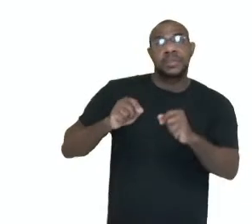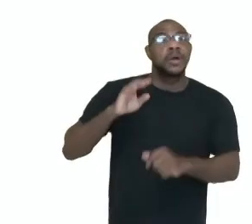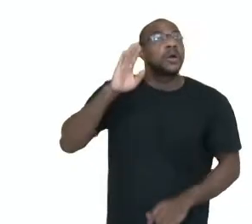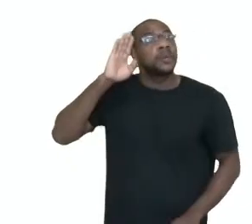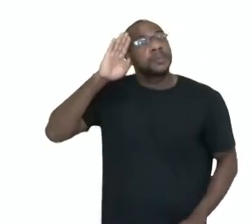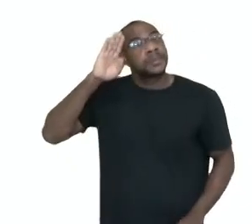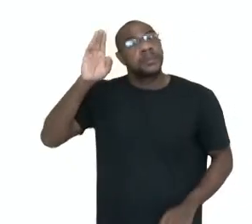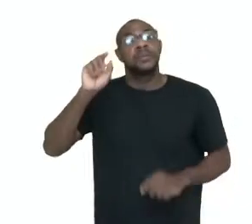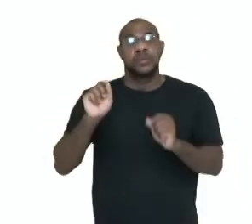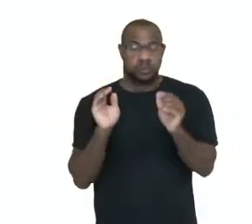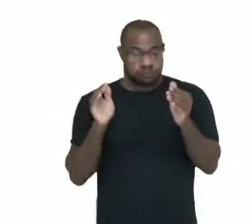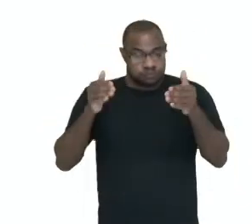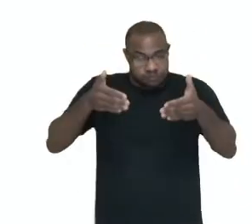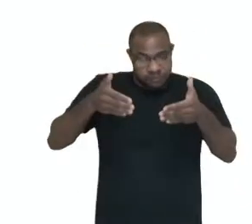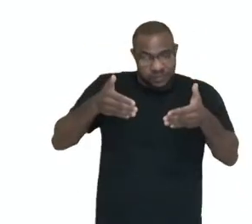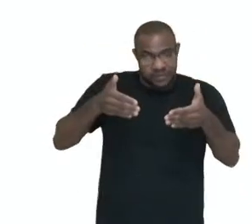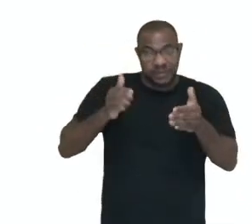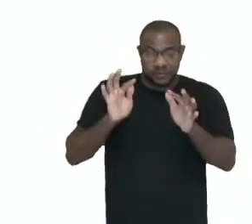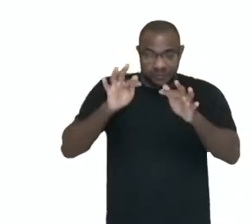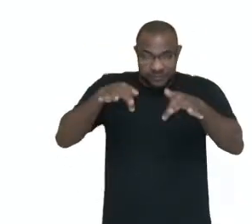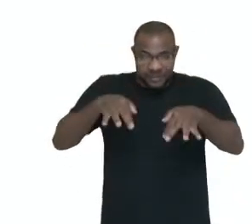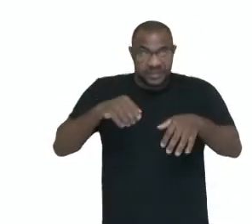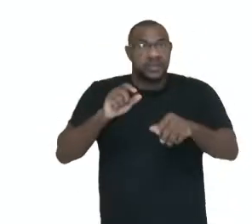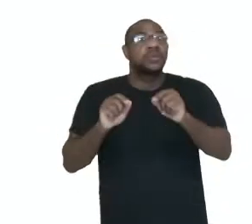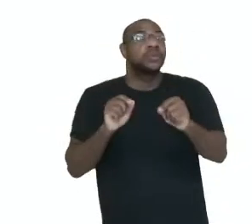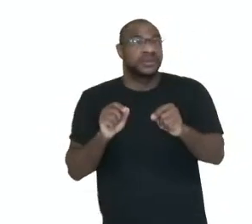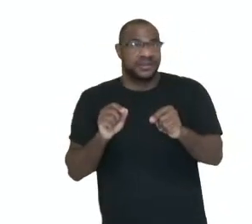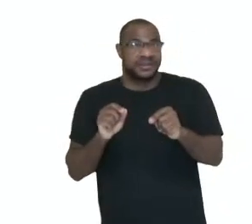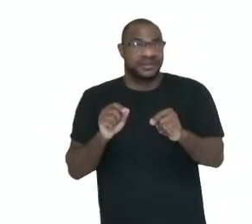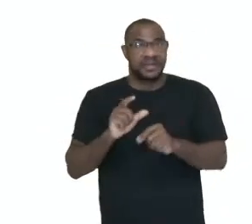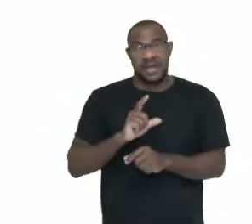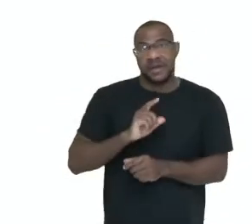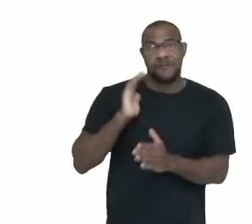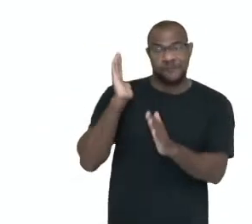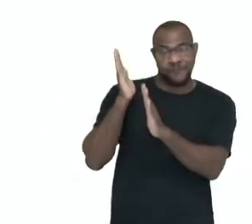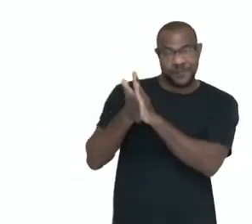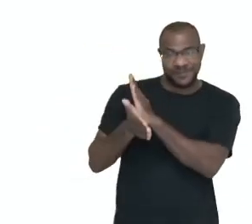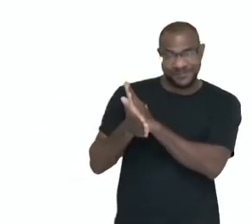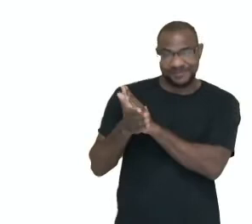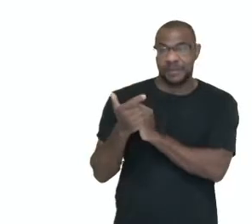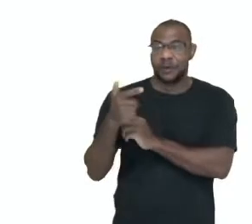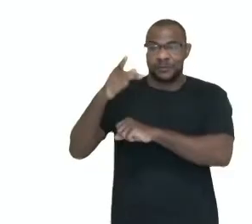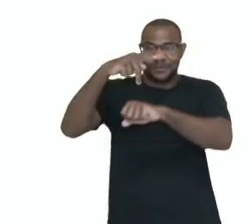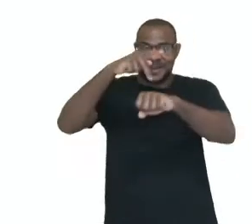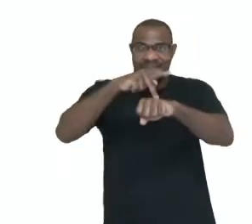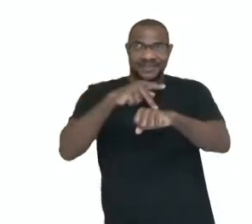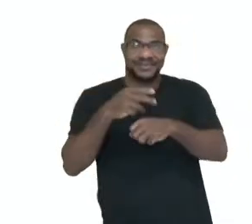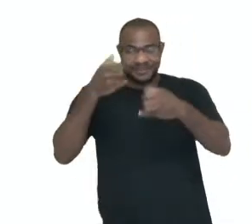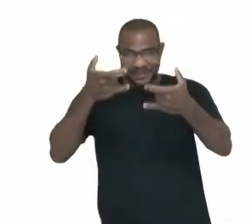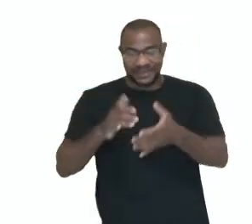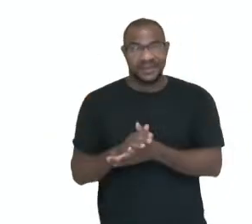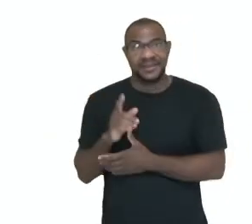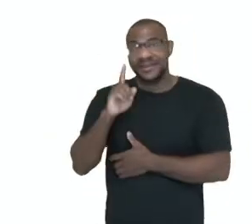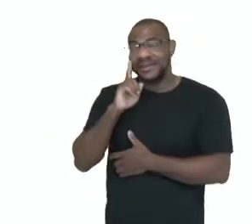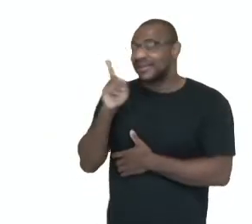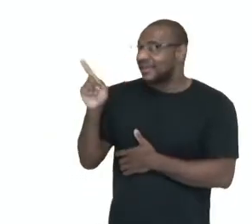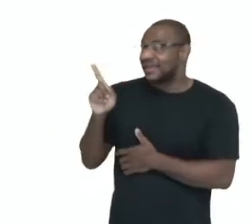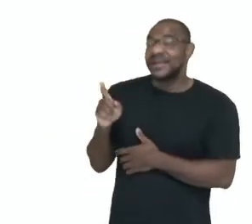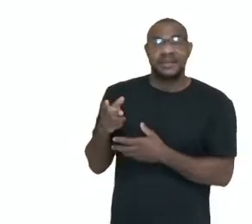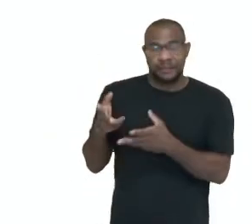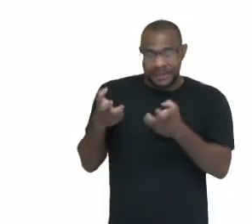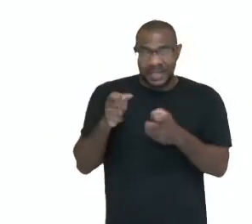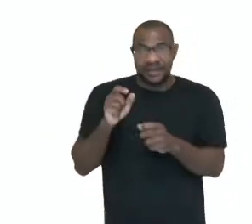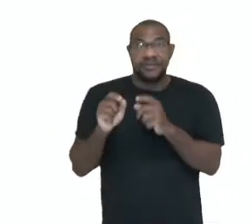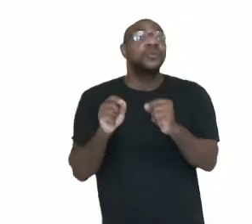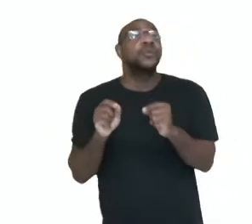principal foco de fim para essa fuga de cérebros. Então a gente percebe muitos russos indo em direção ao Reino Unido e